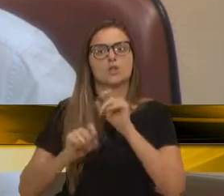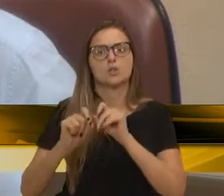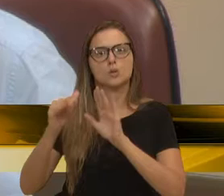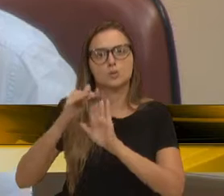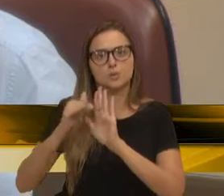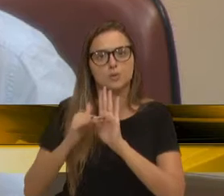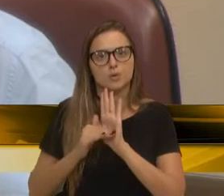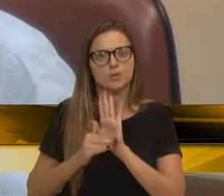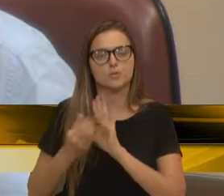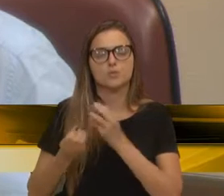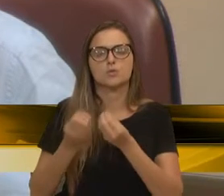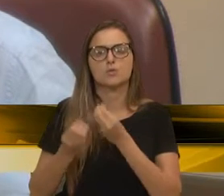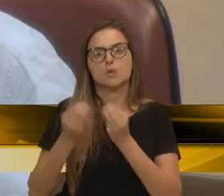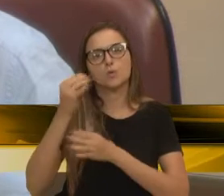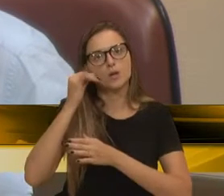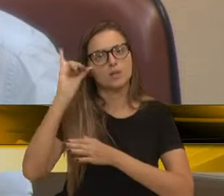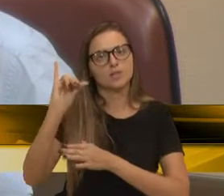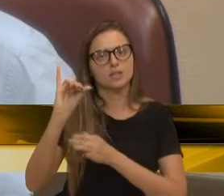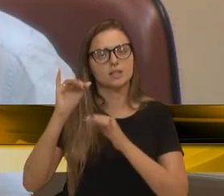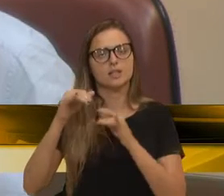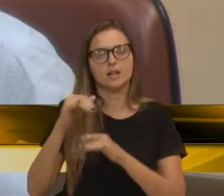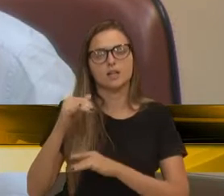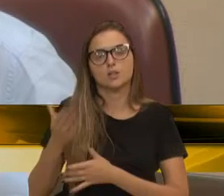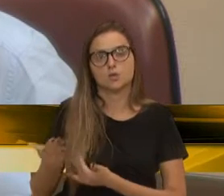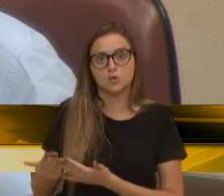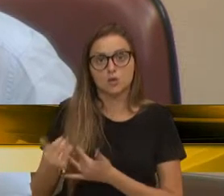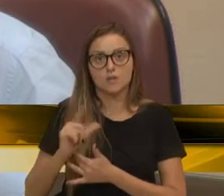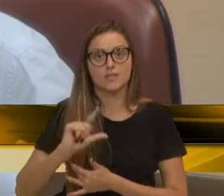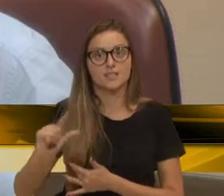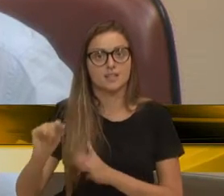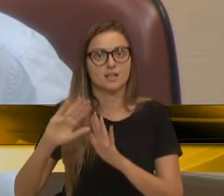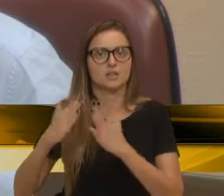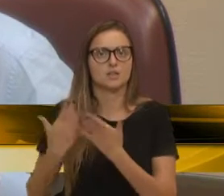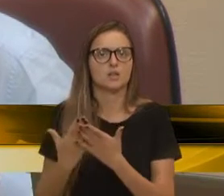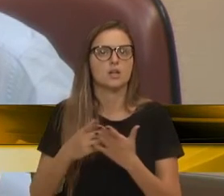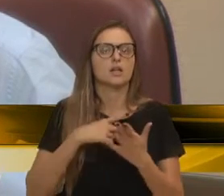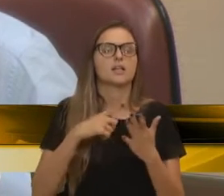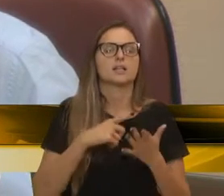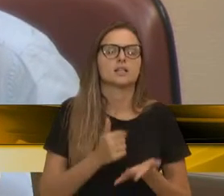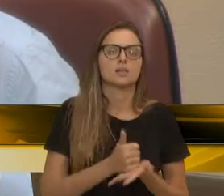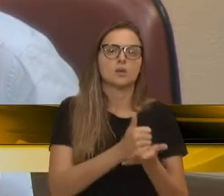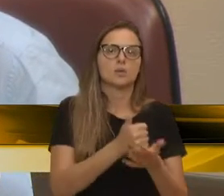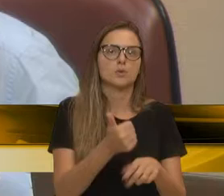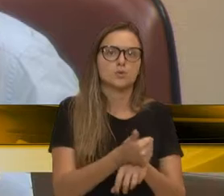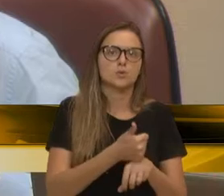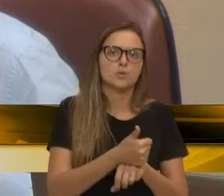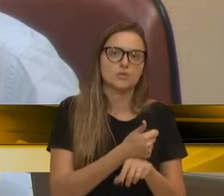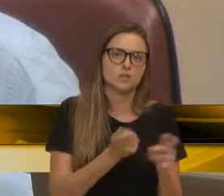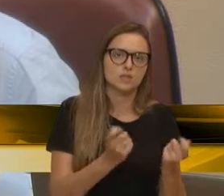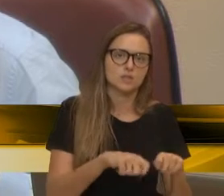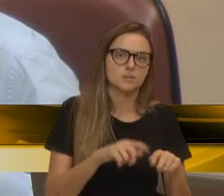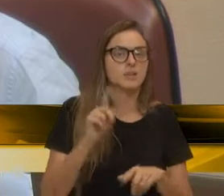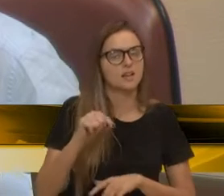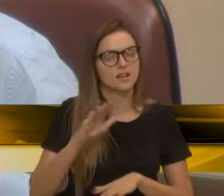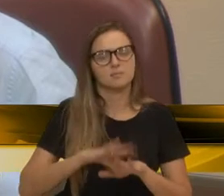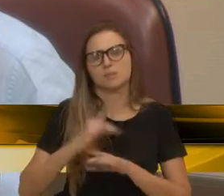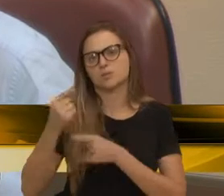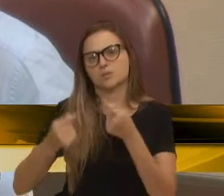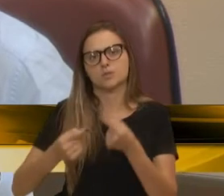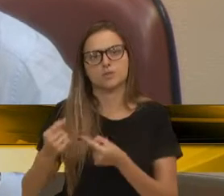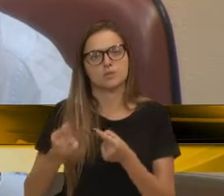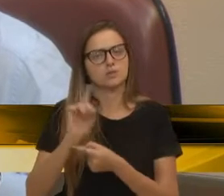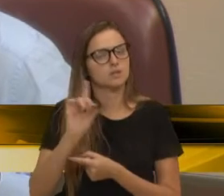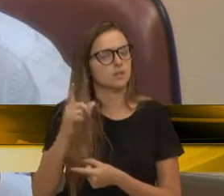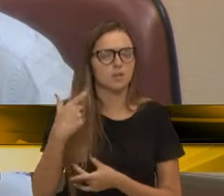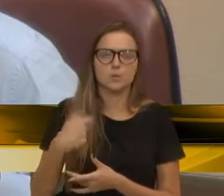medida de prevenção evasão escolar com auxílio de profissionais especializados mais uma polêmica desnecessária em torno do